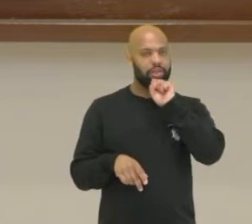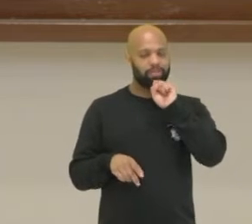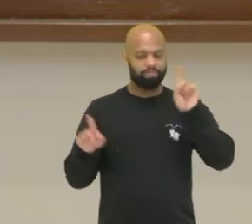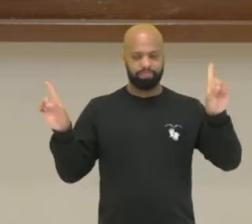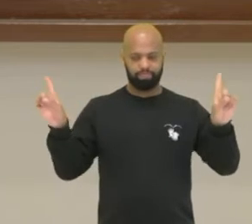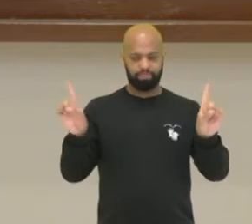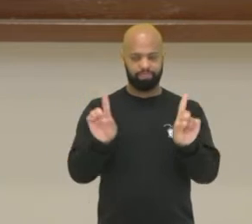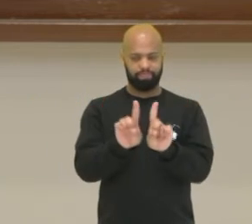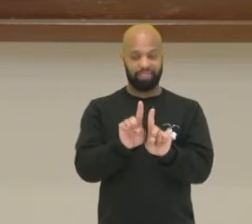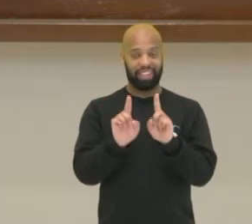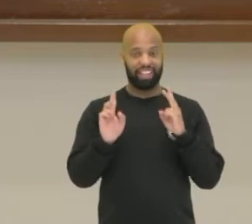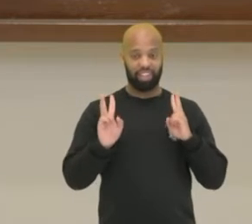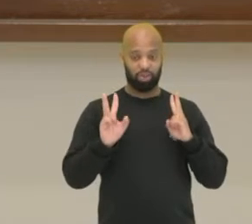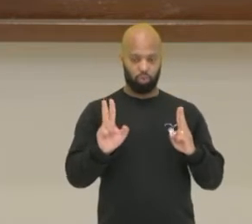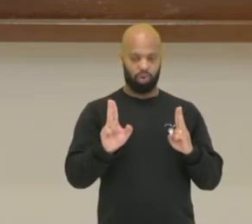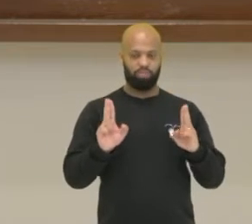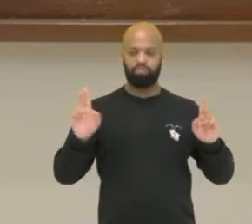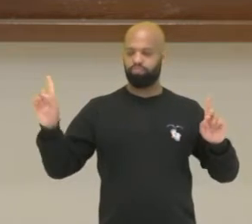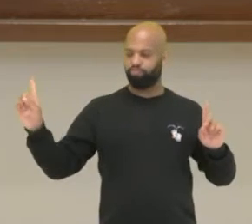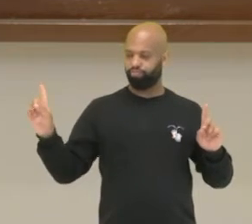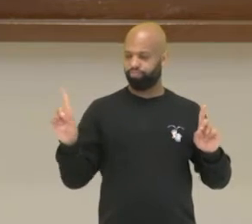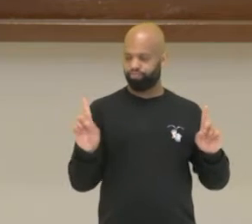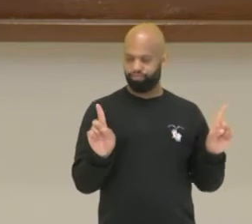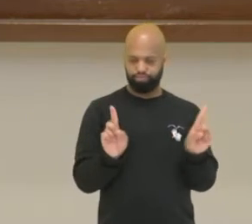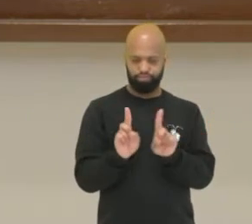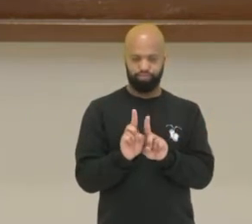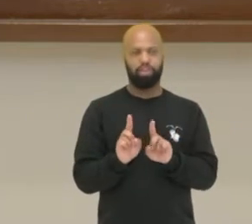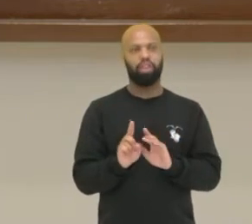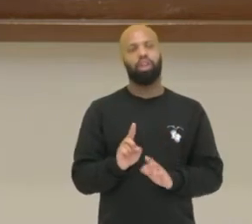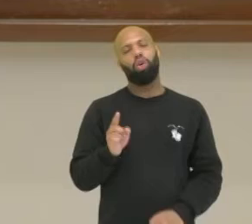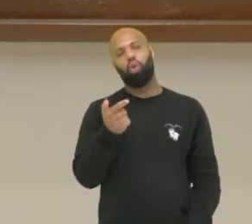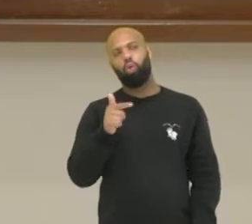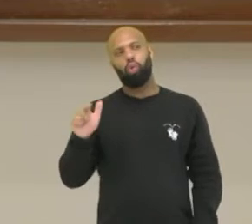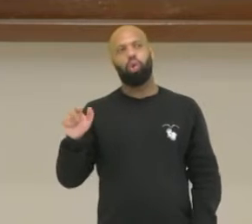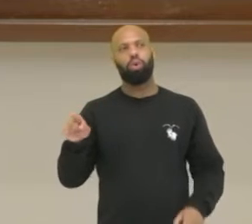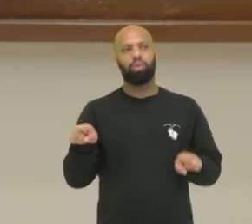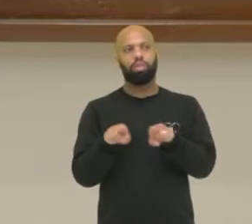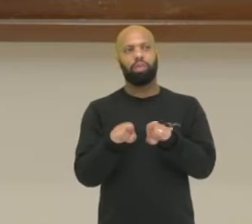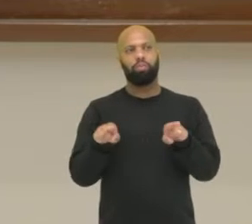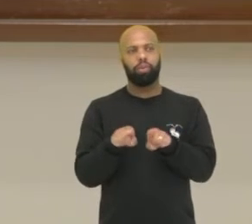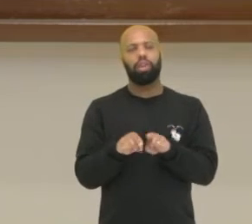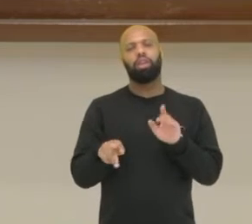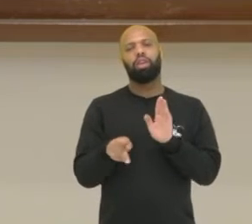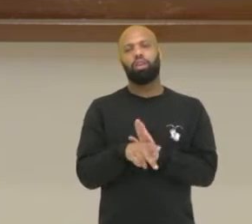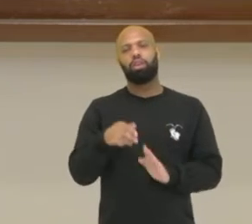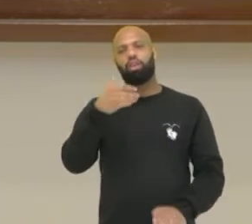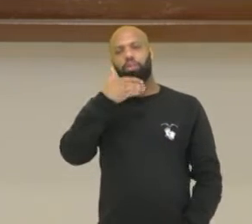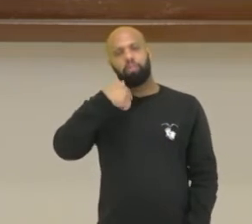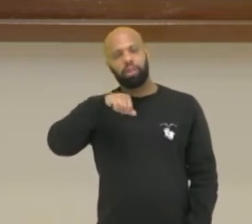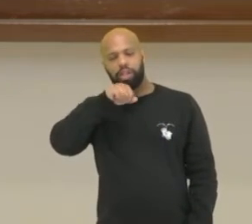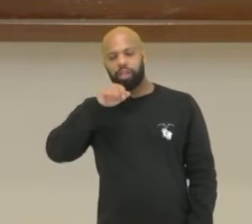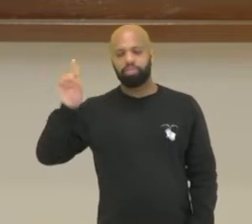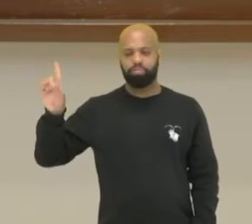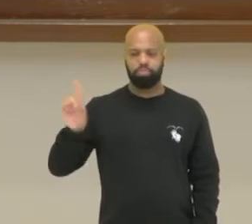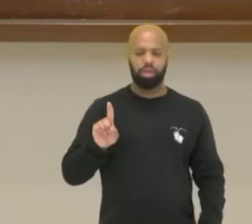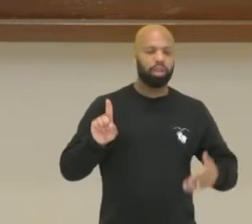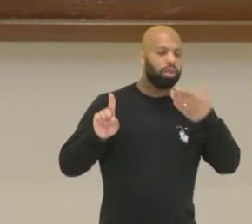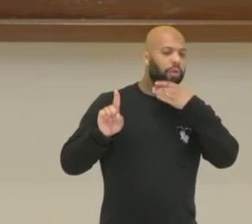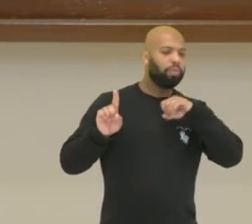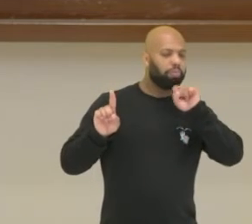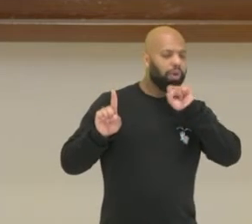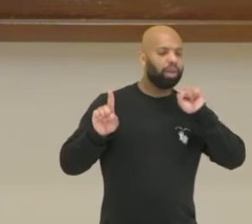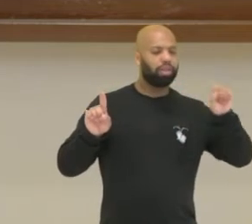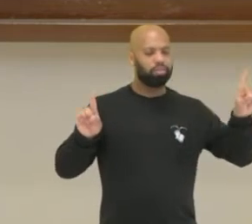homólogos. O segundo, peguei o cromossomo do pai, o segundo cromossomo da mãe e o parzinho de homólogo.